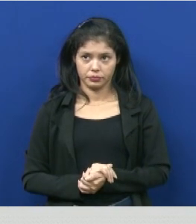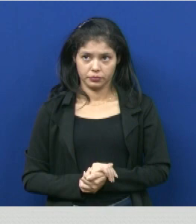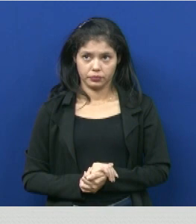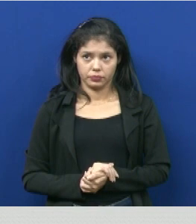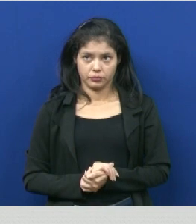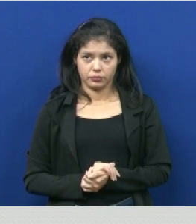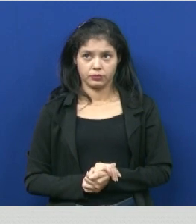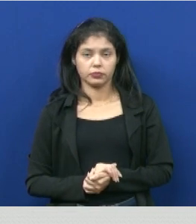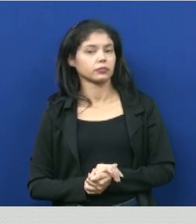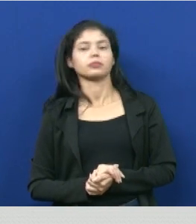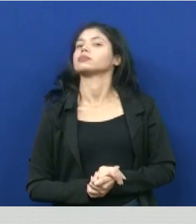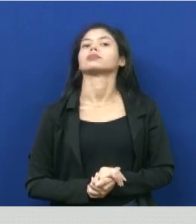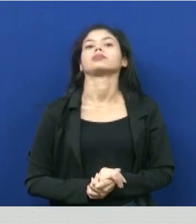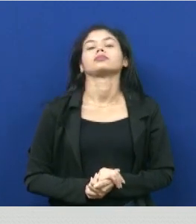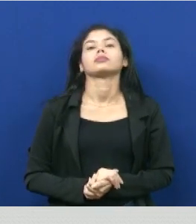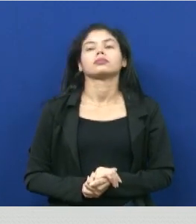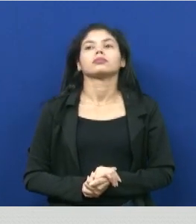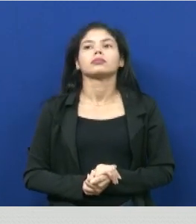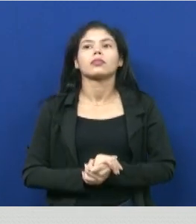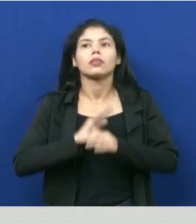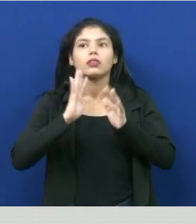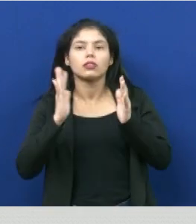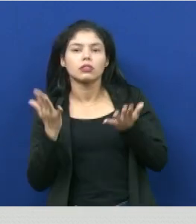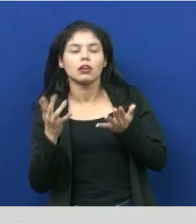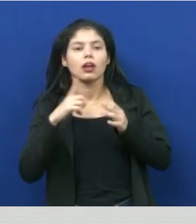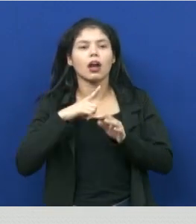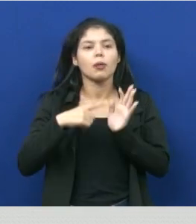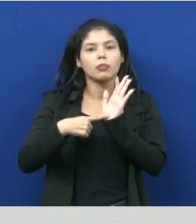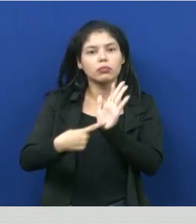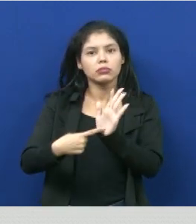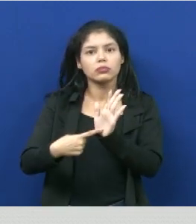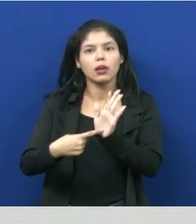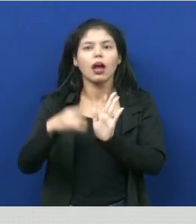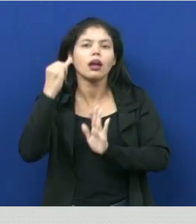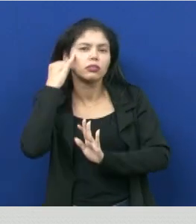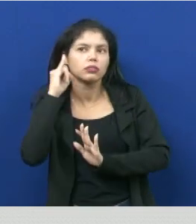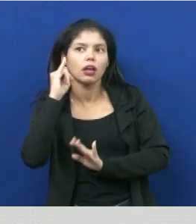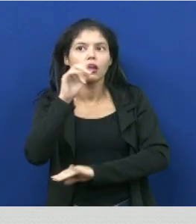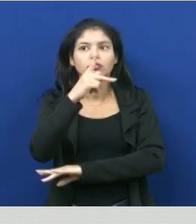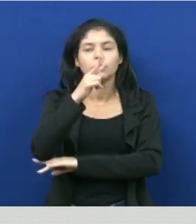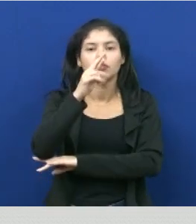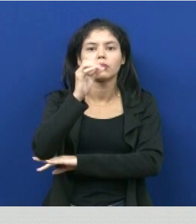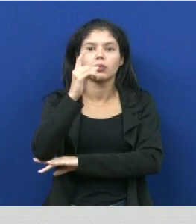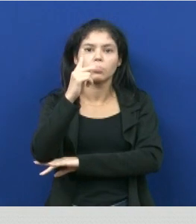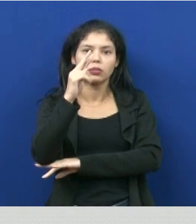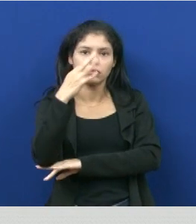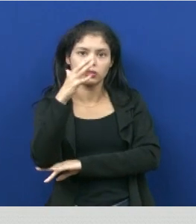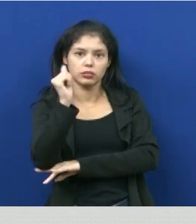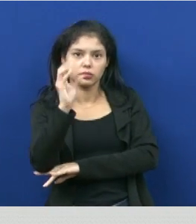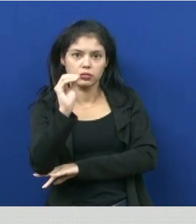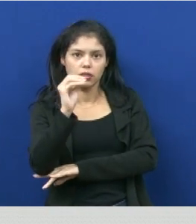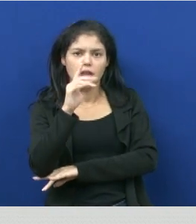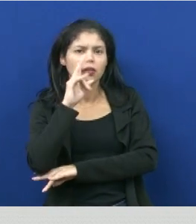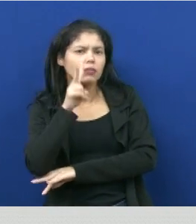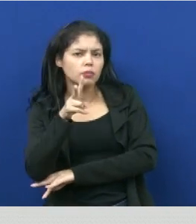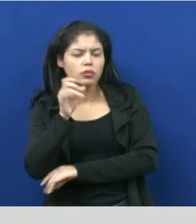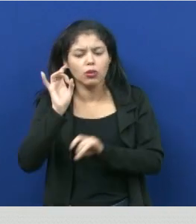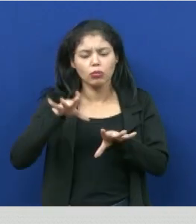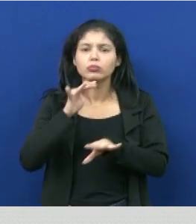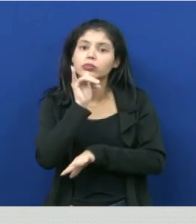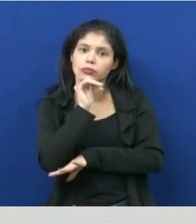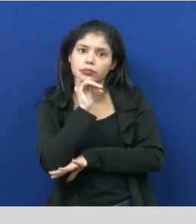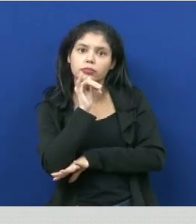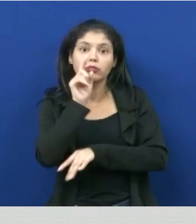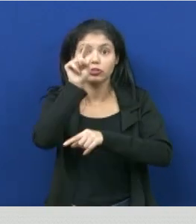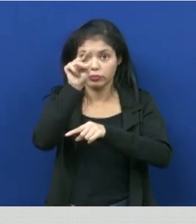Em relação à ideia de aplicar a ideia de proporção, nós vimos que nesse último exemplo, nós dividimos